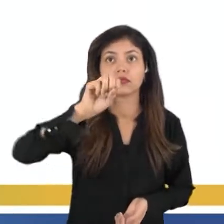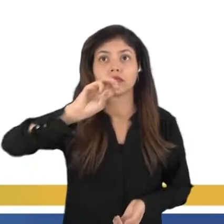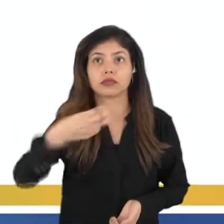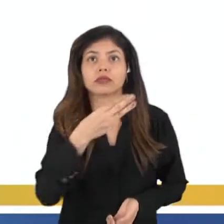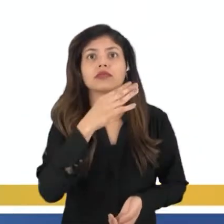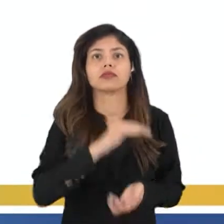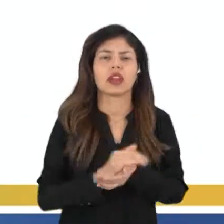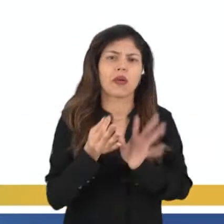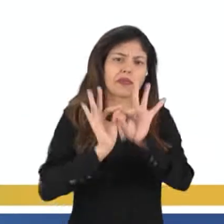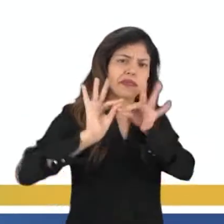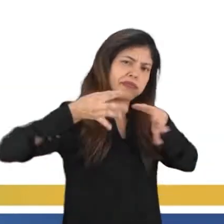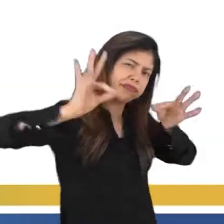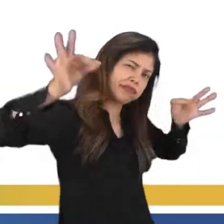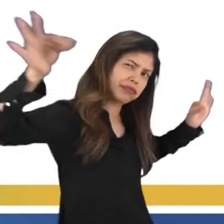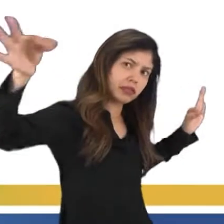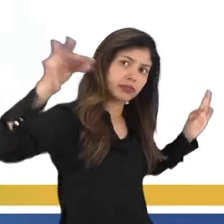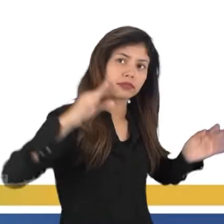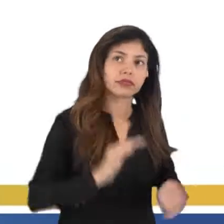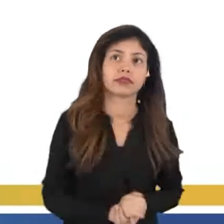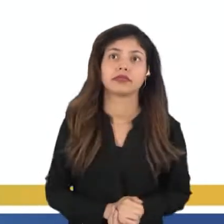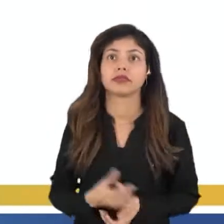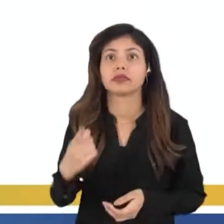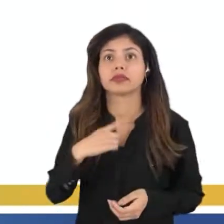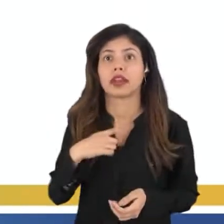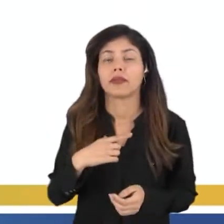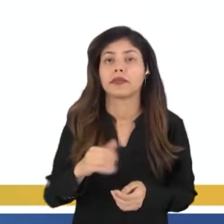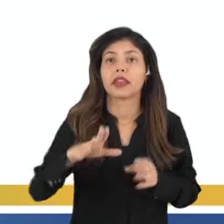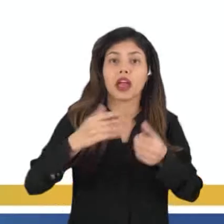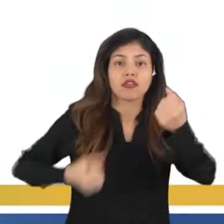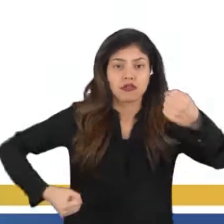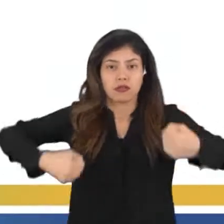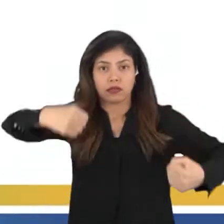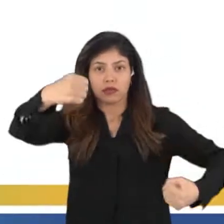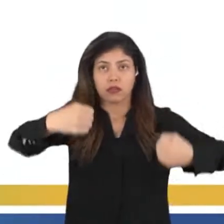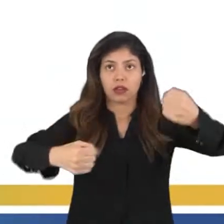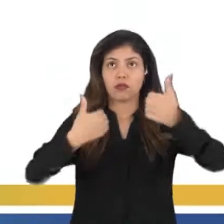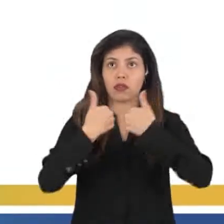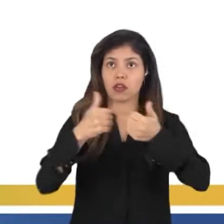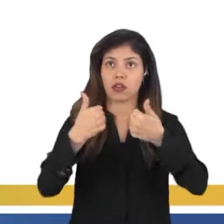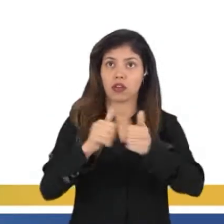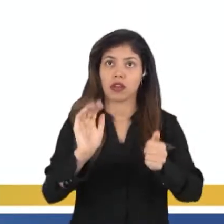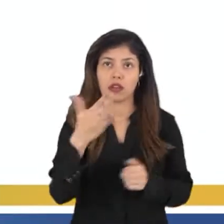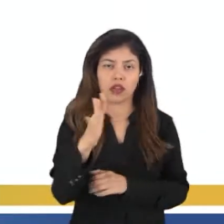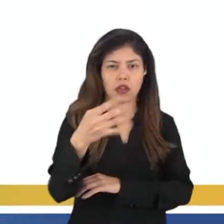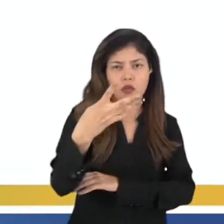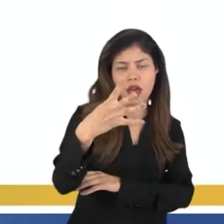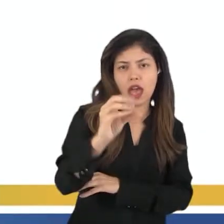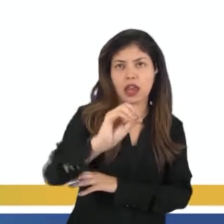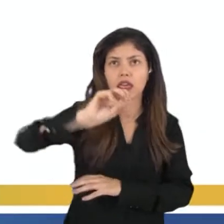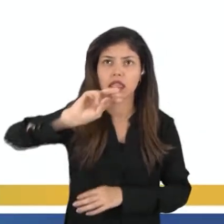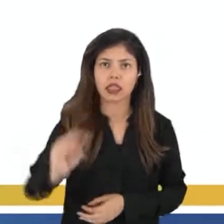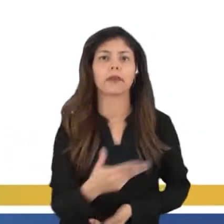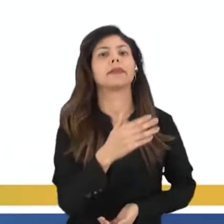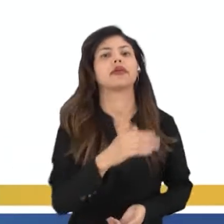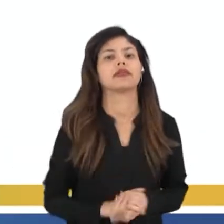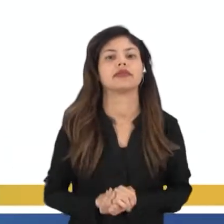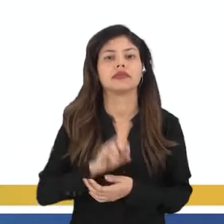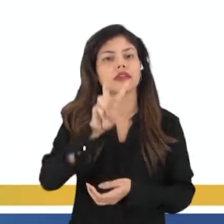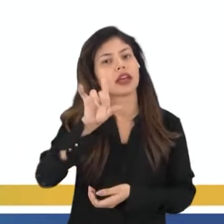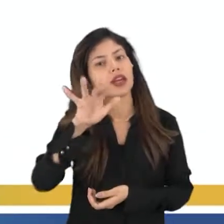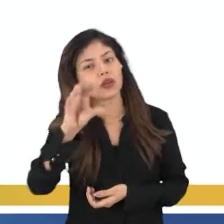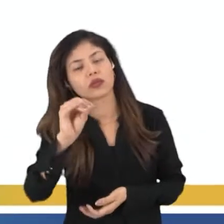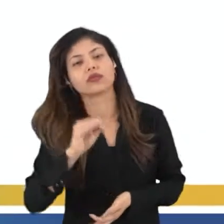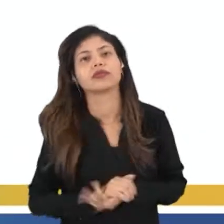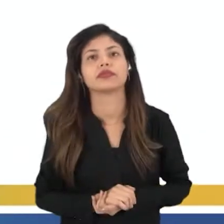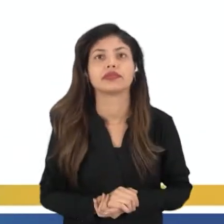milhões de quilômetros de extensão. A frota de caminhões e ônibus é estimada em cerca de 40 milhões